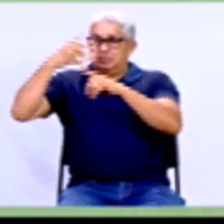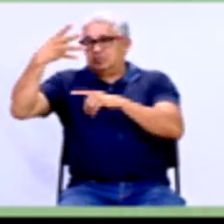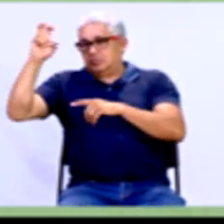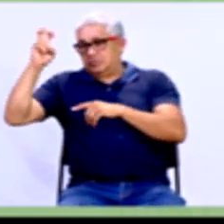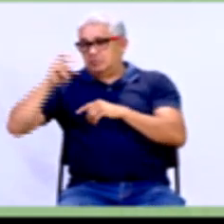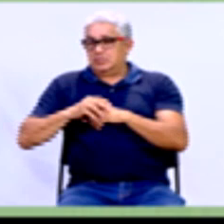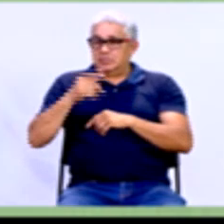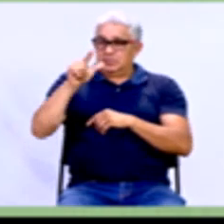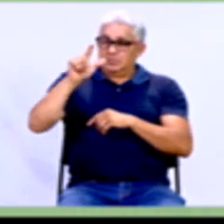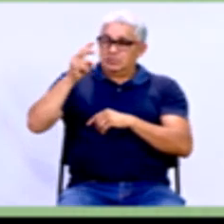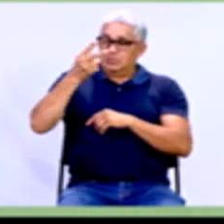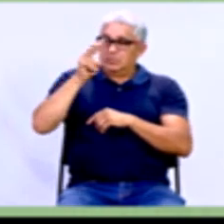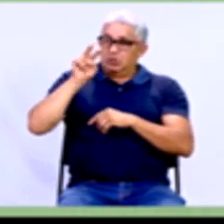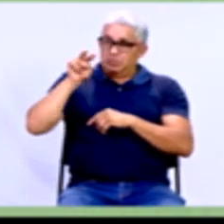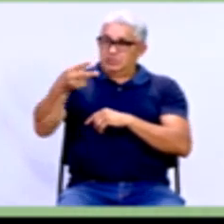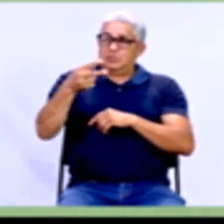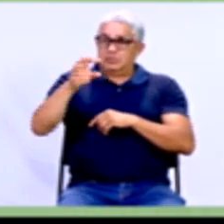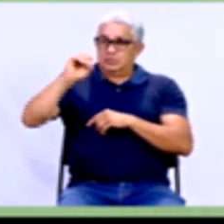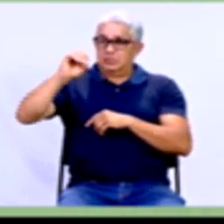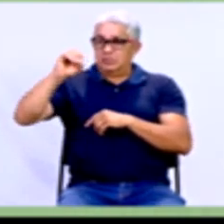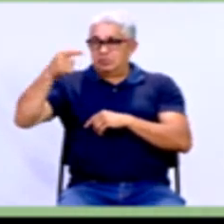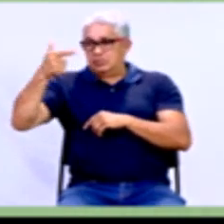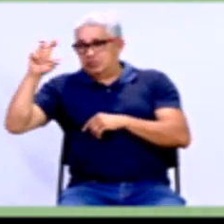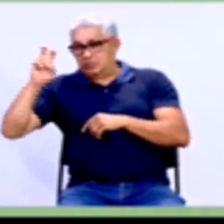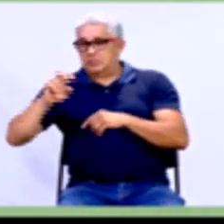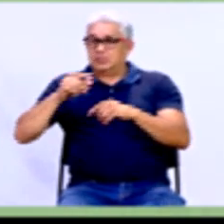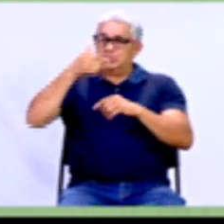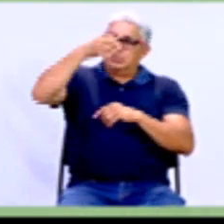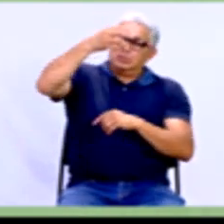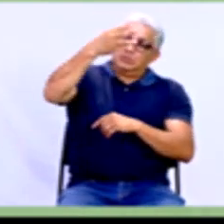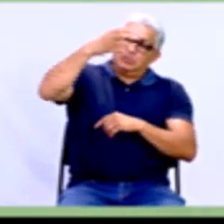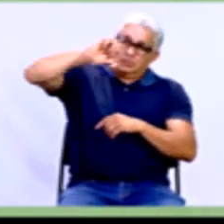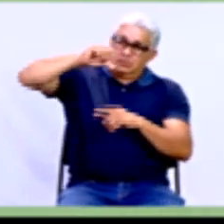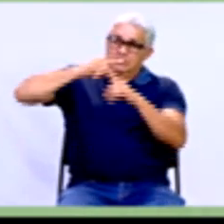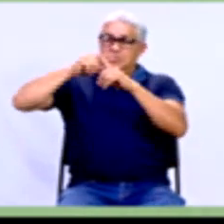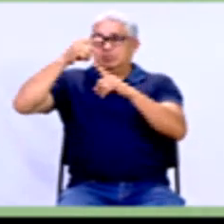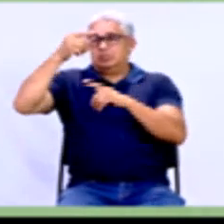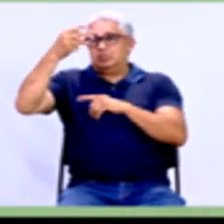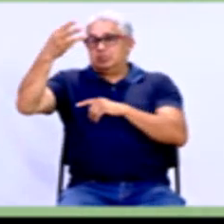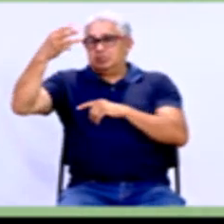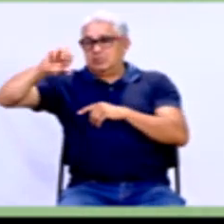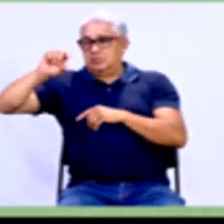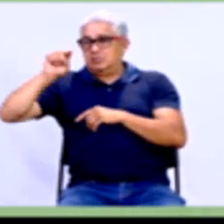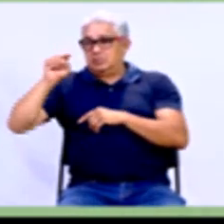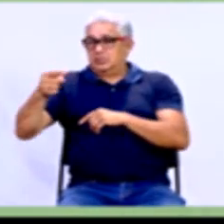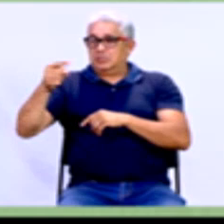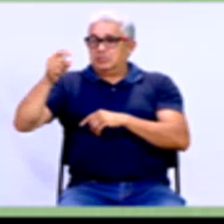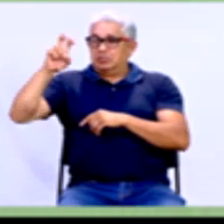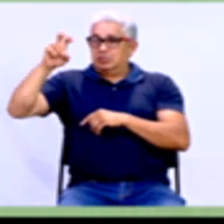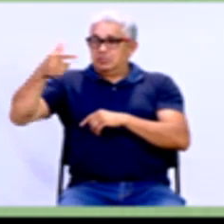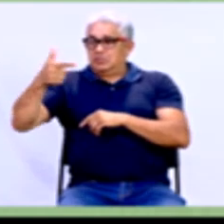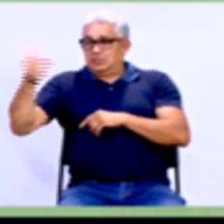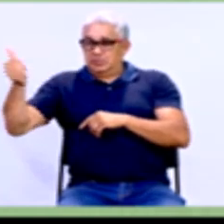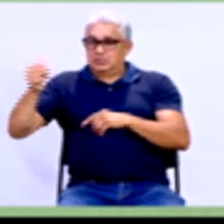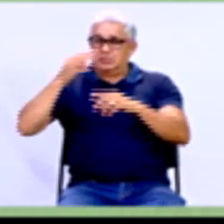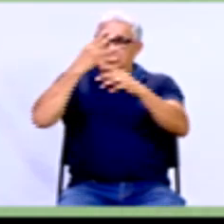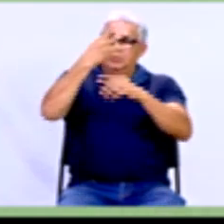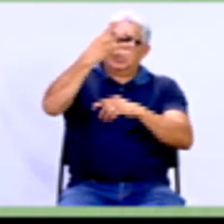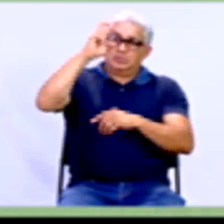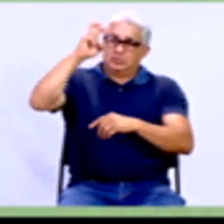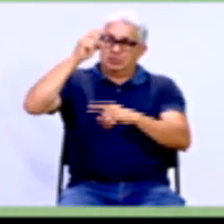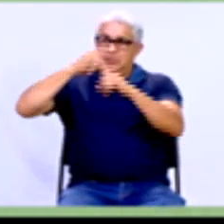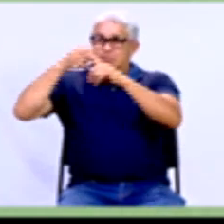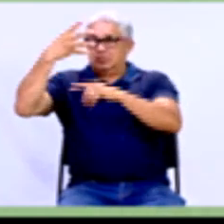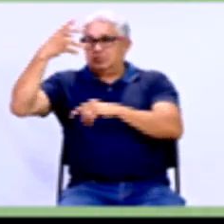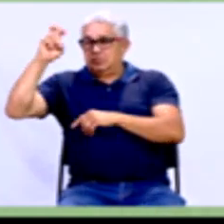45, 2.025. 39 vezes 39, 1.521. 45 vezes